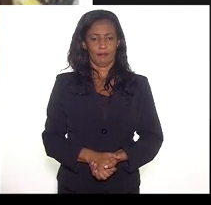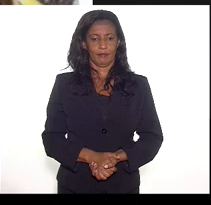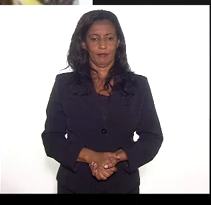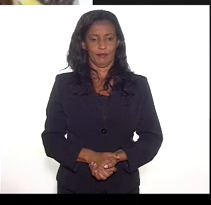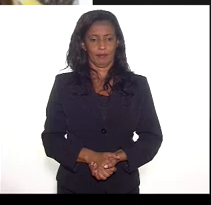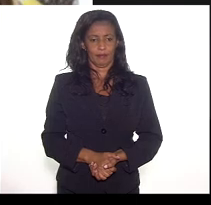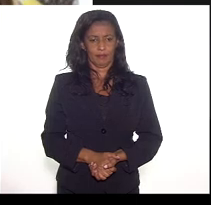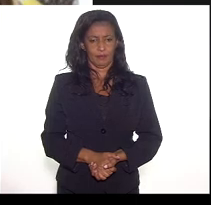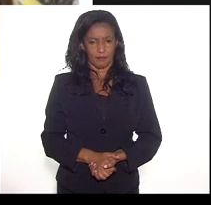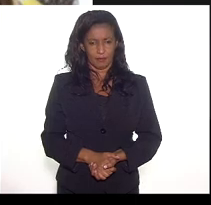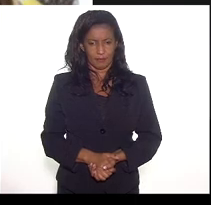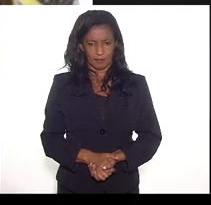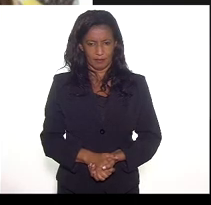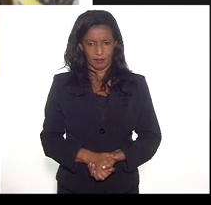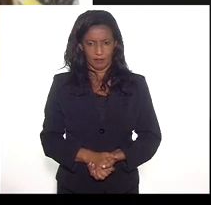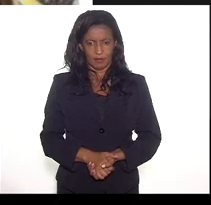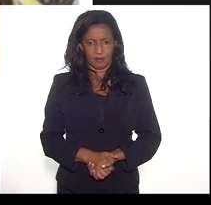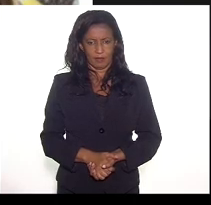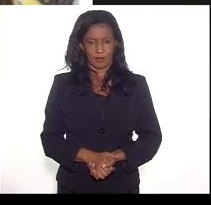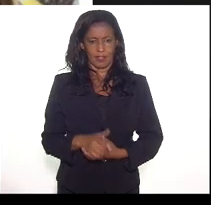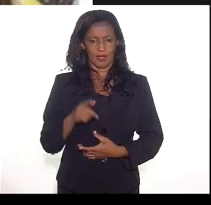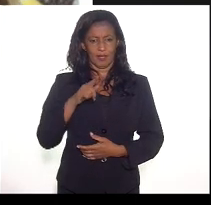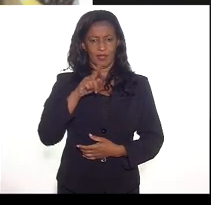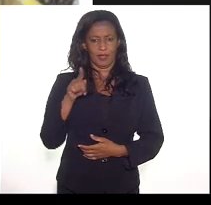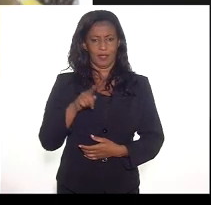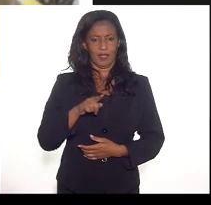Vossa Excelência fez registro, Zeidan.